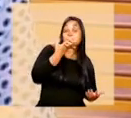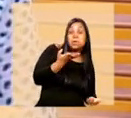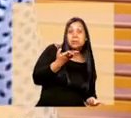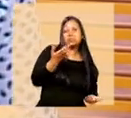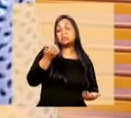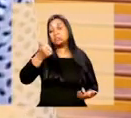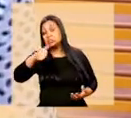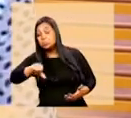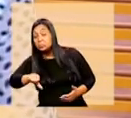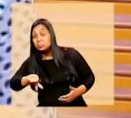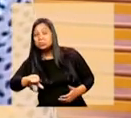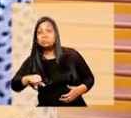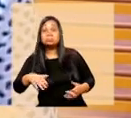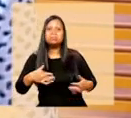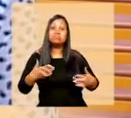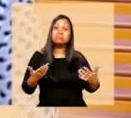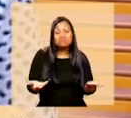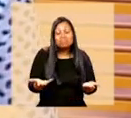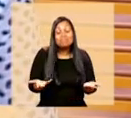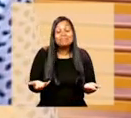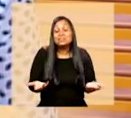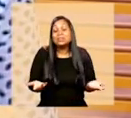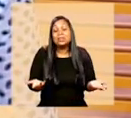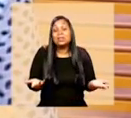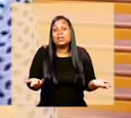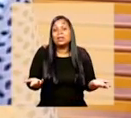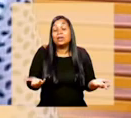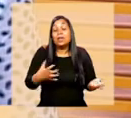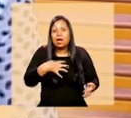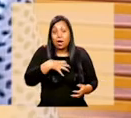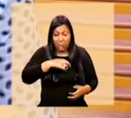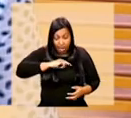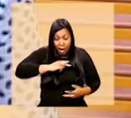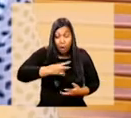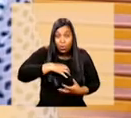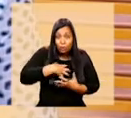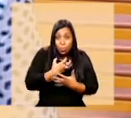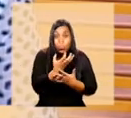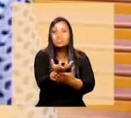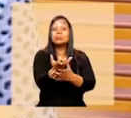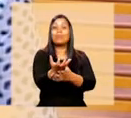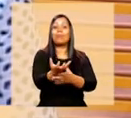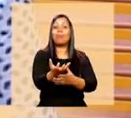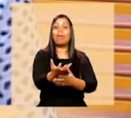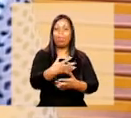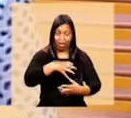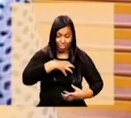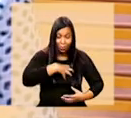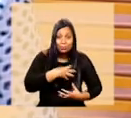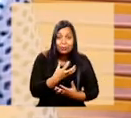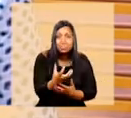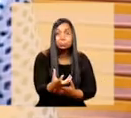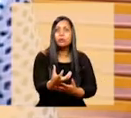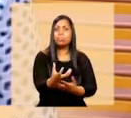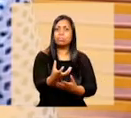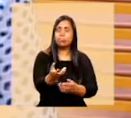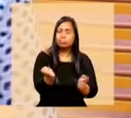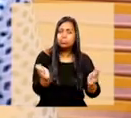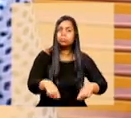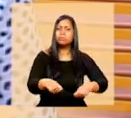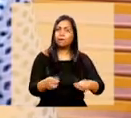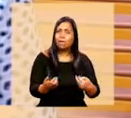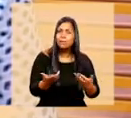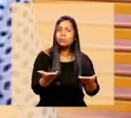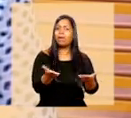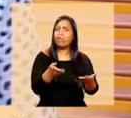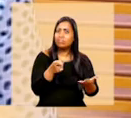está bem, tem dia você não está. Então, a doação de órgãos é uma chance, uma oportunidade